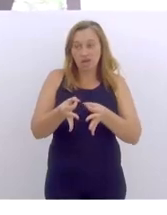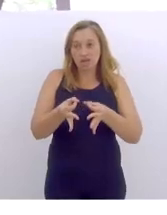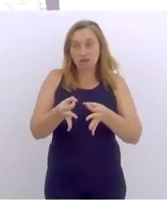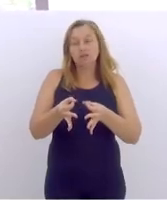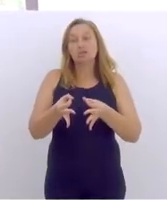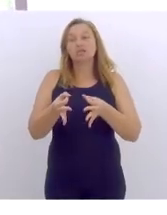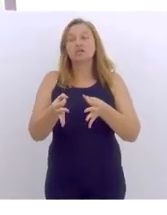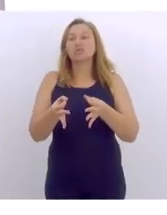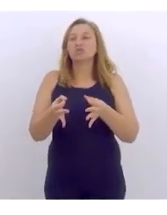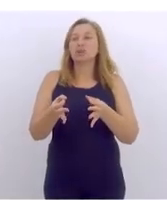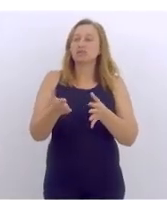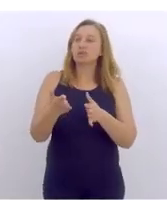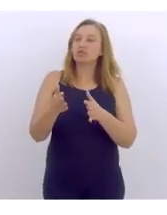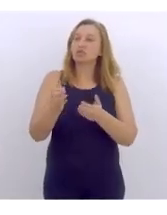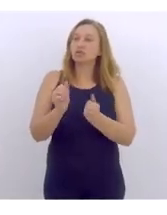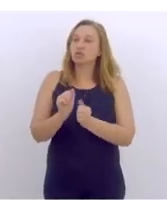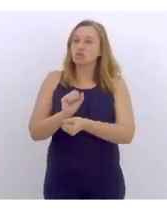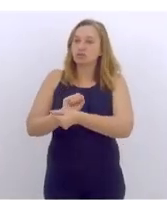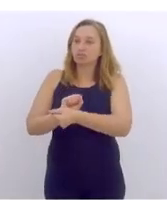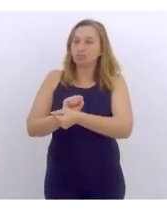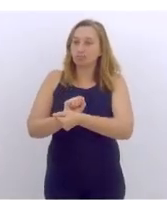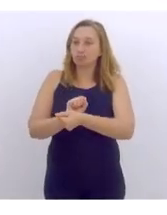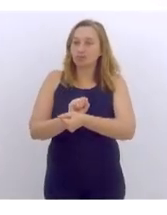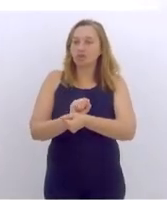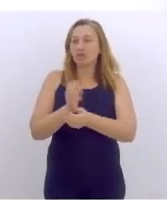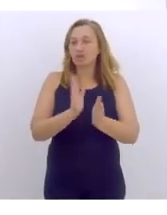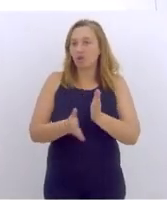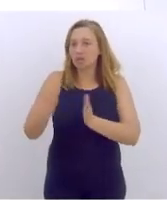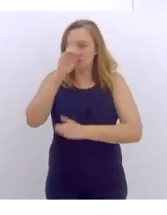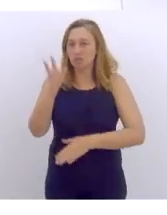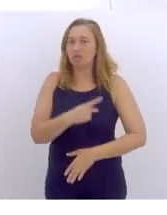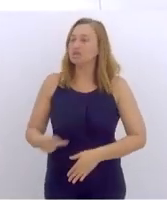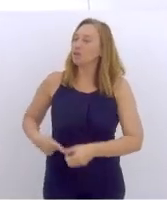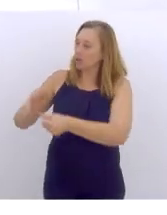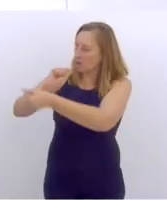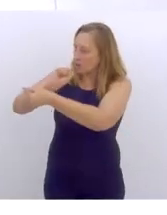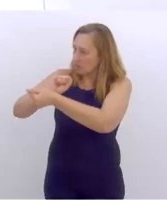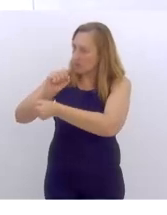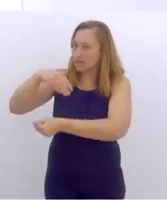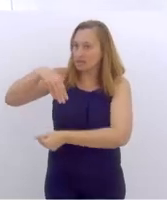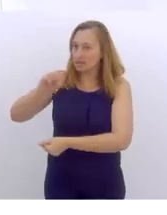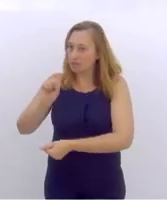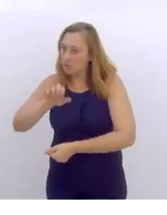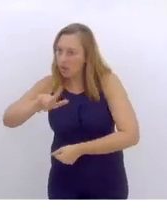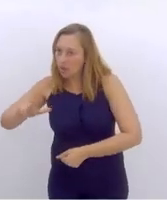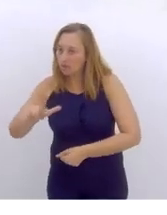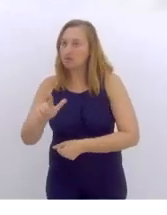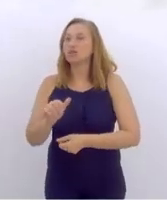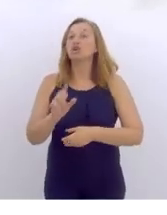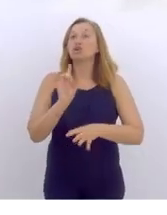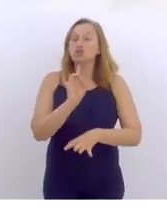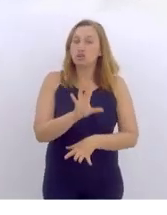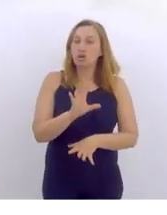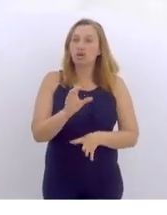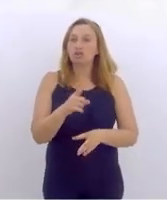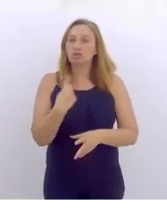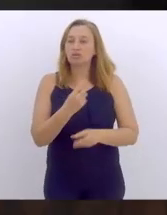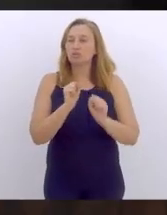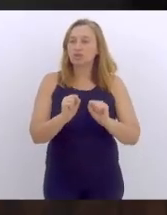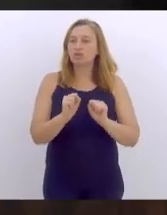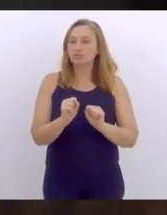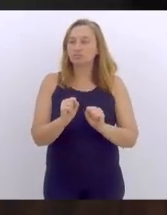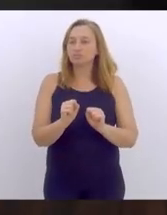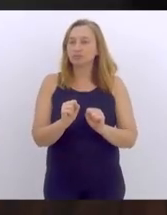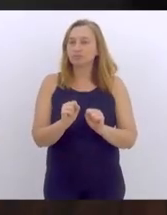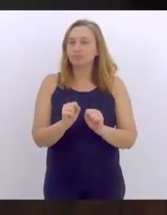afogadiço. Nós estamos do lado do... Questão de ordem, presidente. Já, já. Questão de ordem. Já, já, Samuel. Então é só para que a gente possa... O projeto,